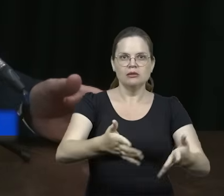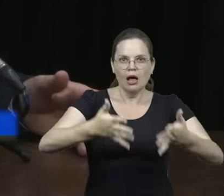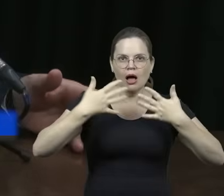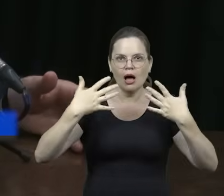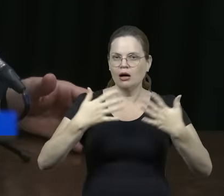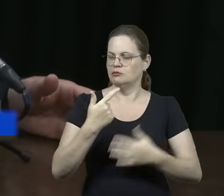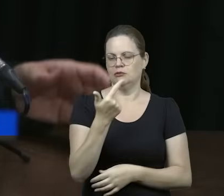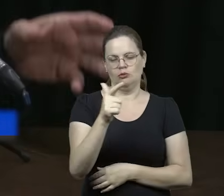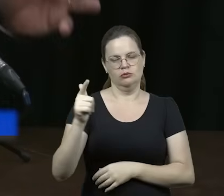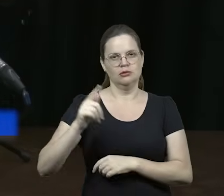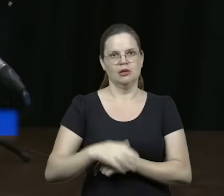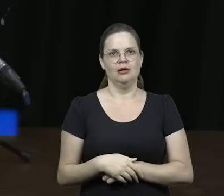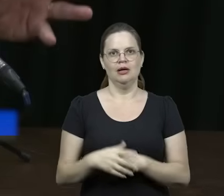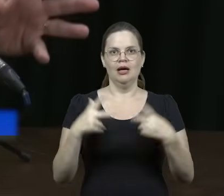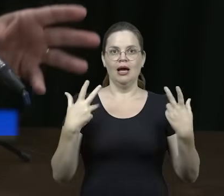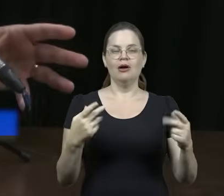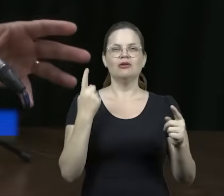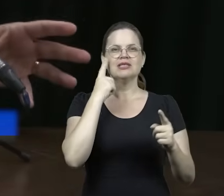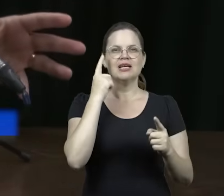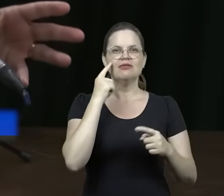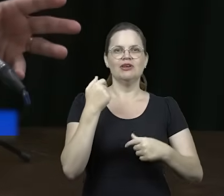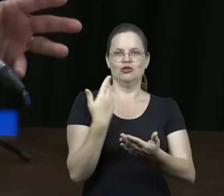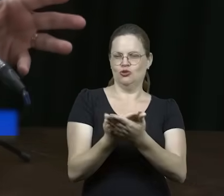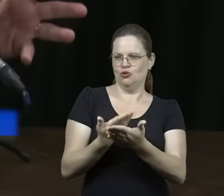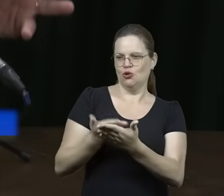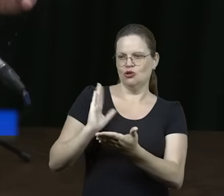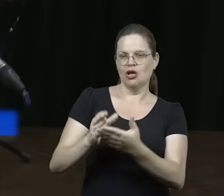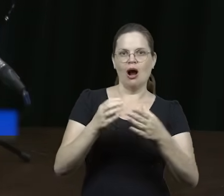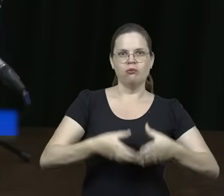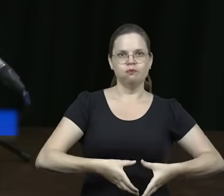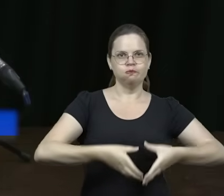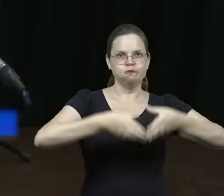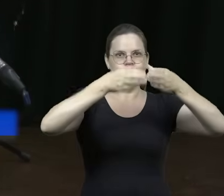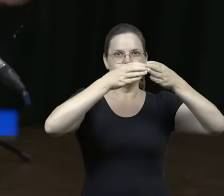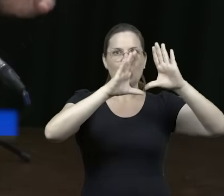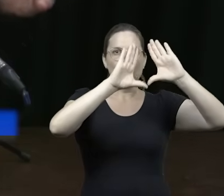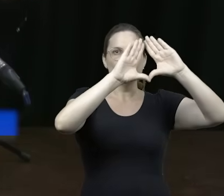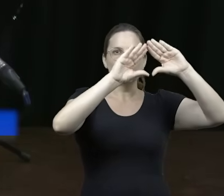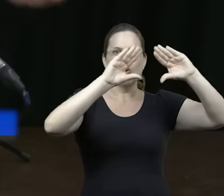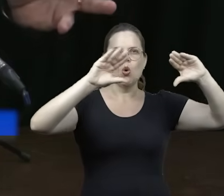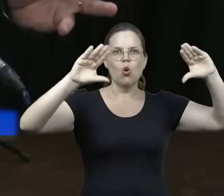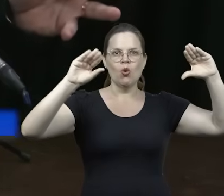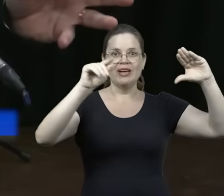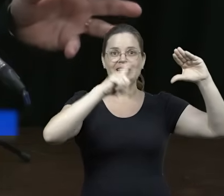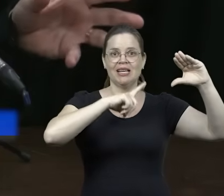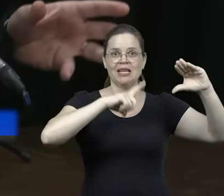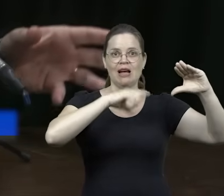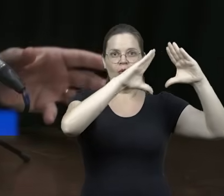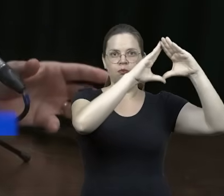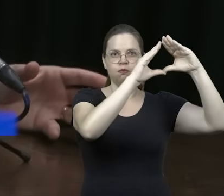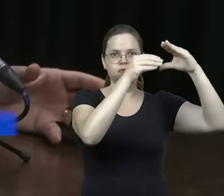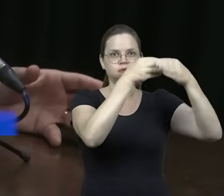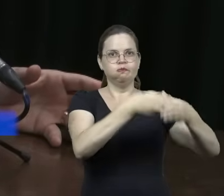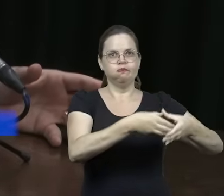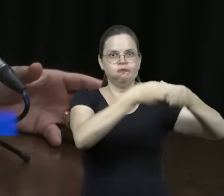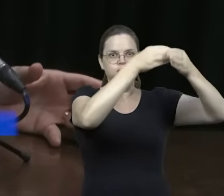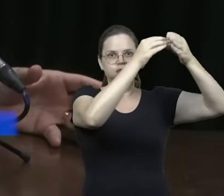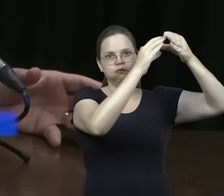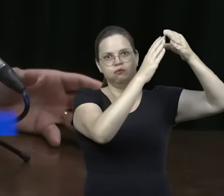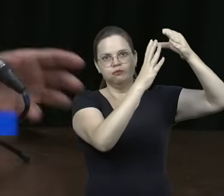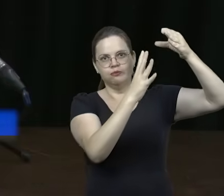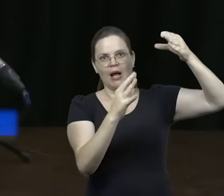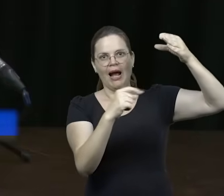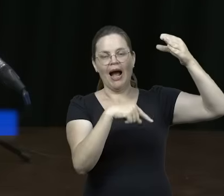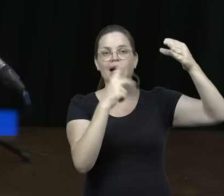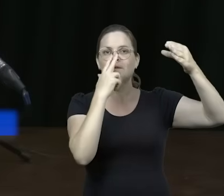assunto aqui, da coluna de nuvem, que proporcionava sombra. É a hora que eles mais precisavam da sombra.